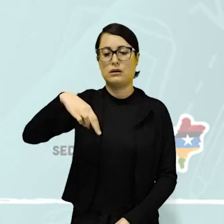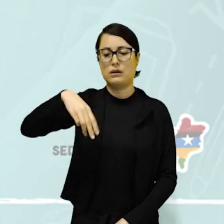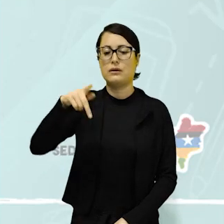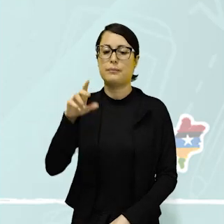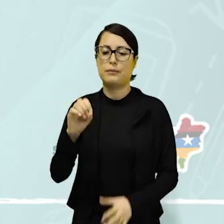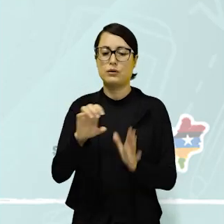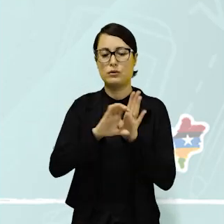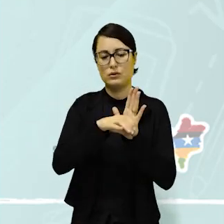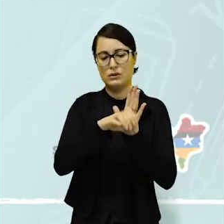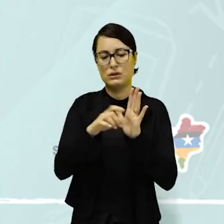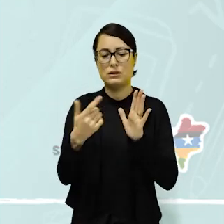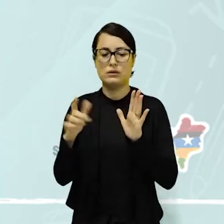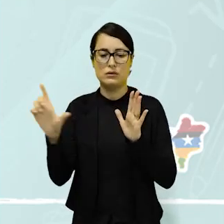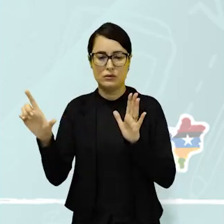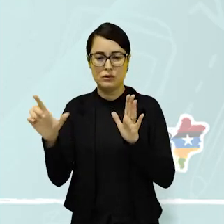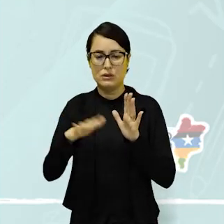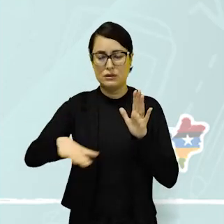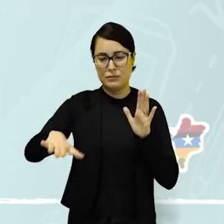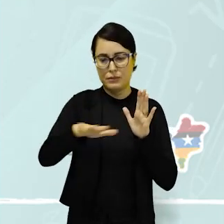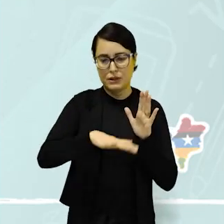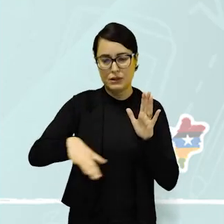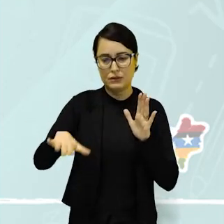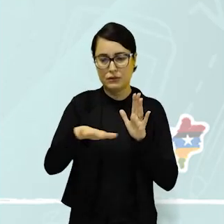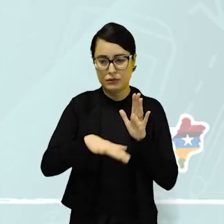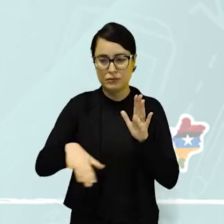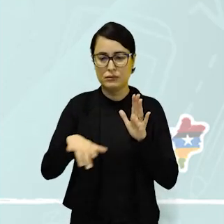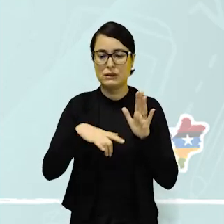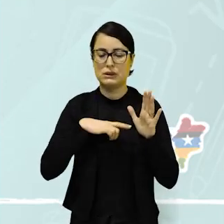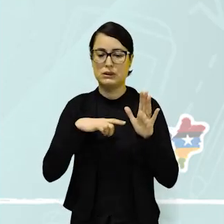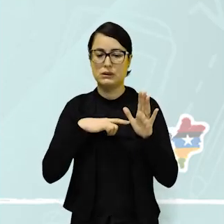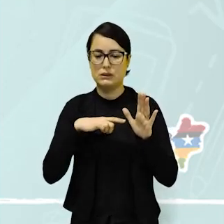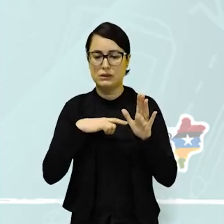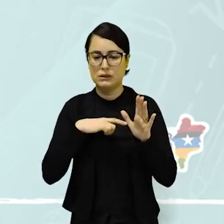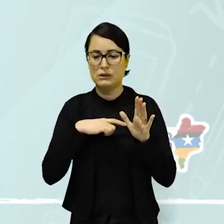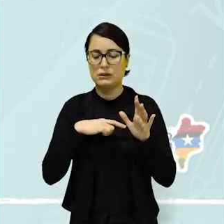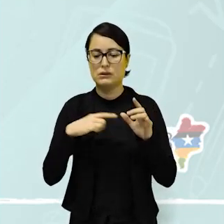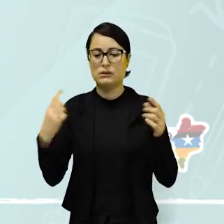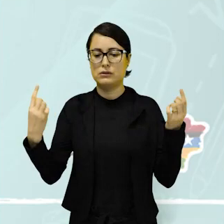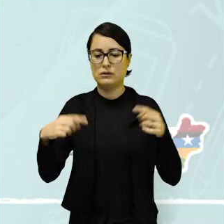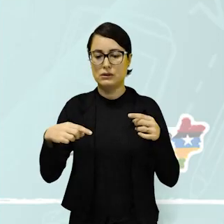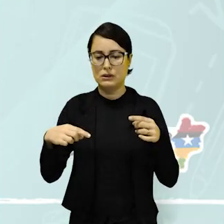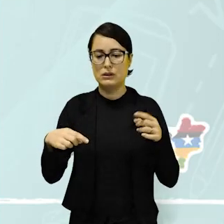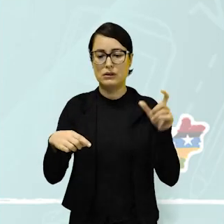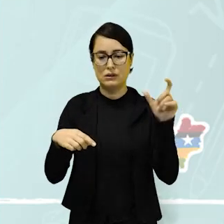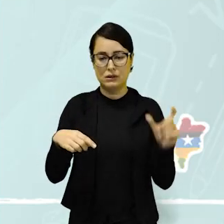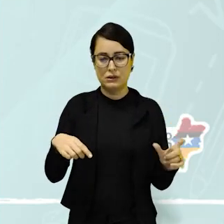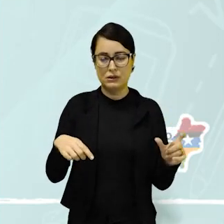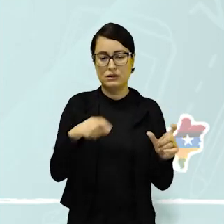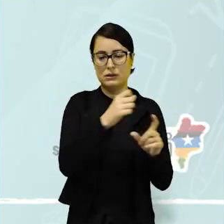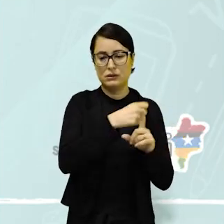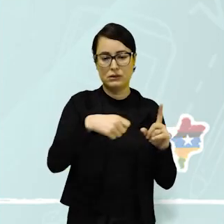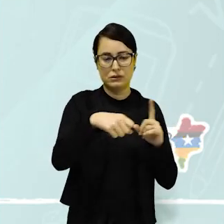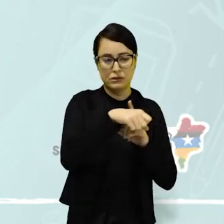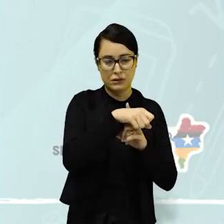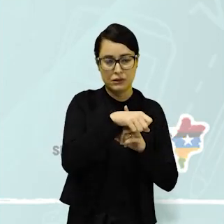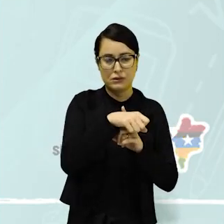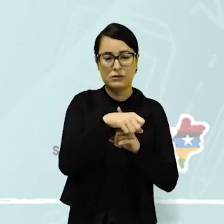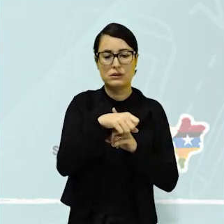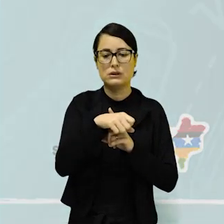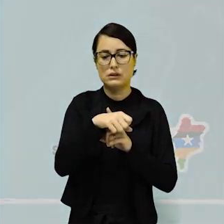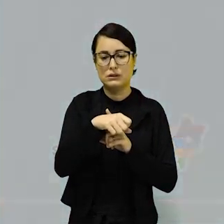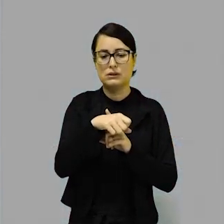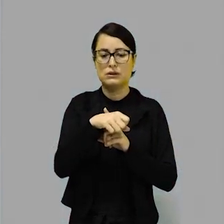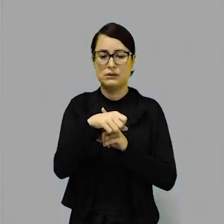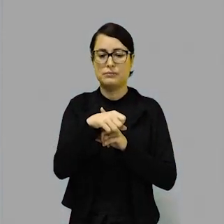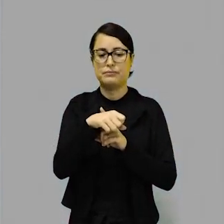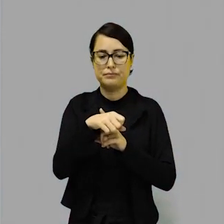ideia de espaço comum de concorrência entre os agentes ou sujeitos sociais, que possuem interesses que são, por